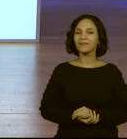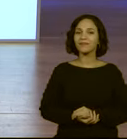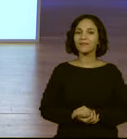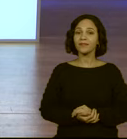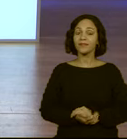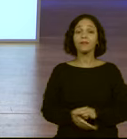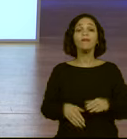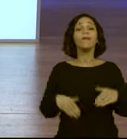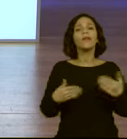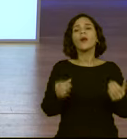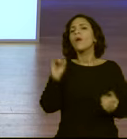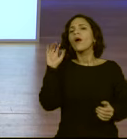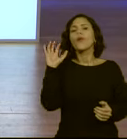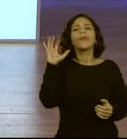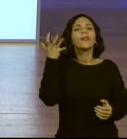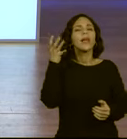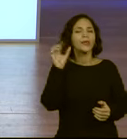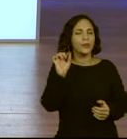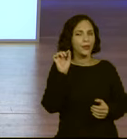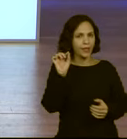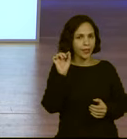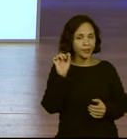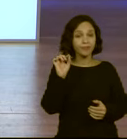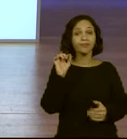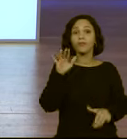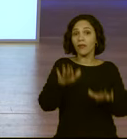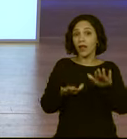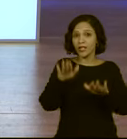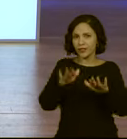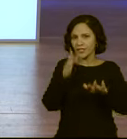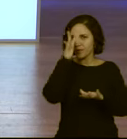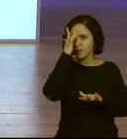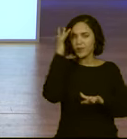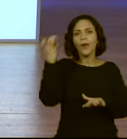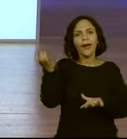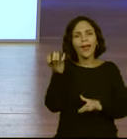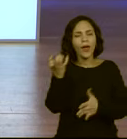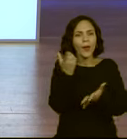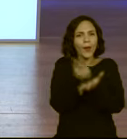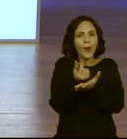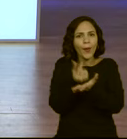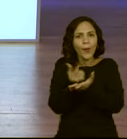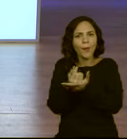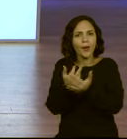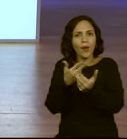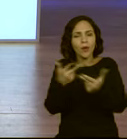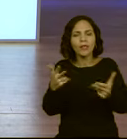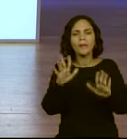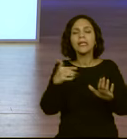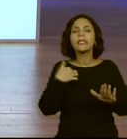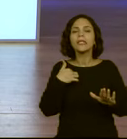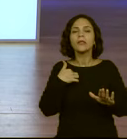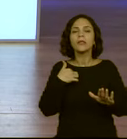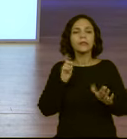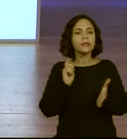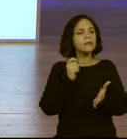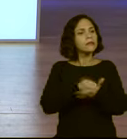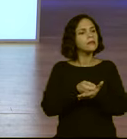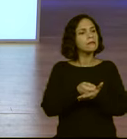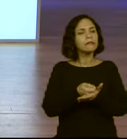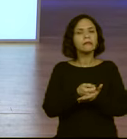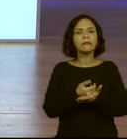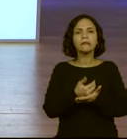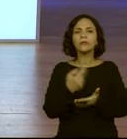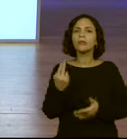Oi e aí gente o que que acaba acontecendo muitas vezes quando a pessoa quer comprar coisas que vão além da capacidade de pagamento